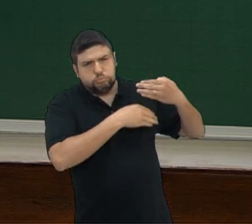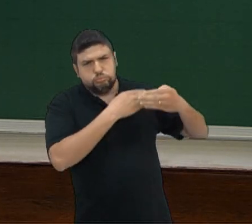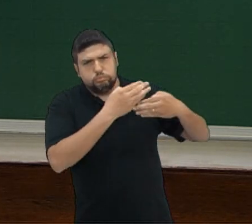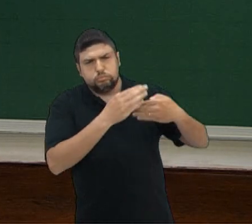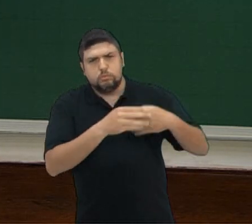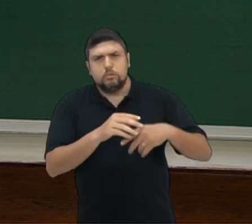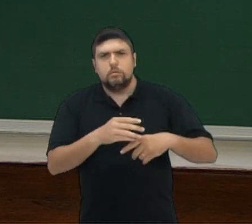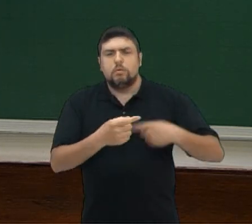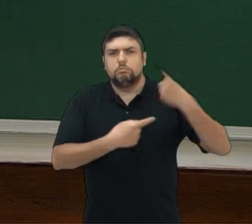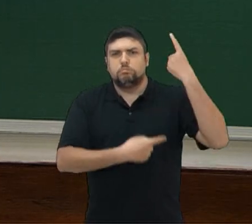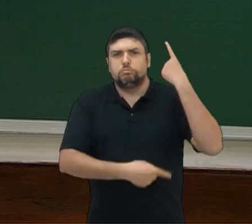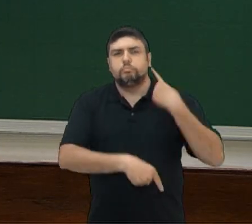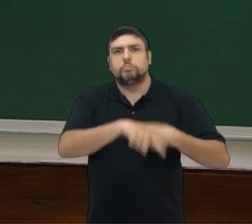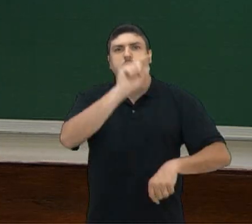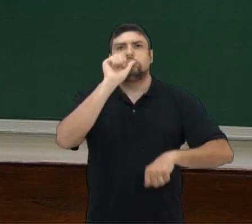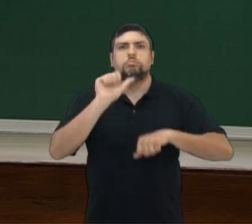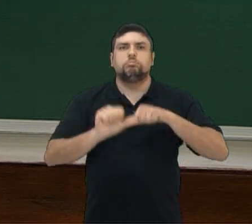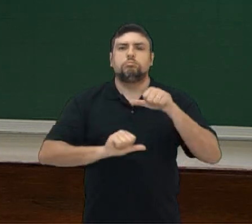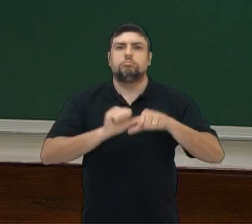sociologia. Vamos lá, então.